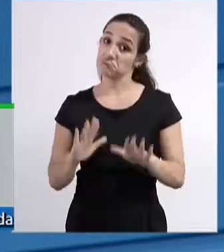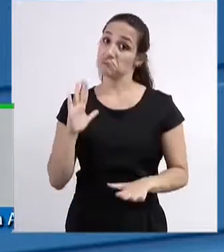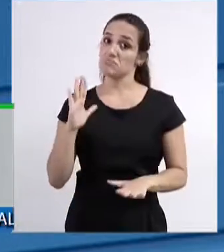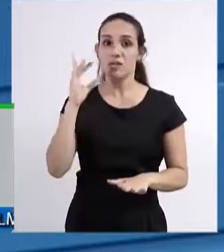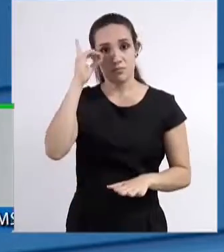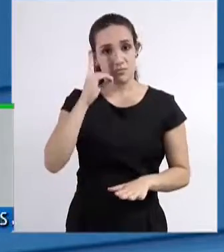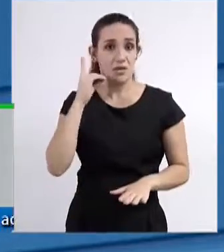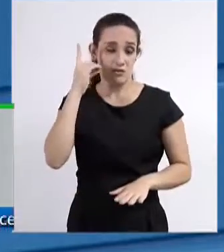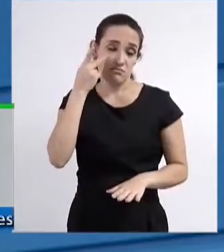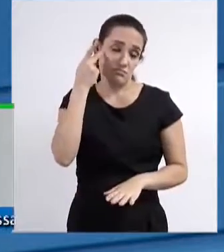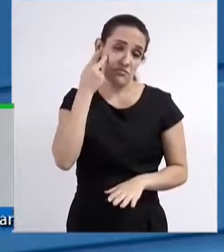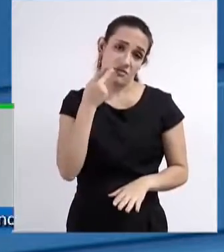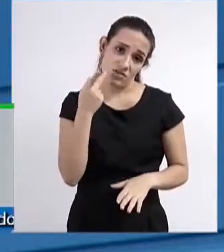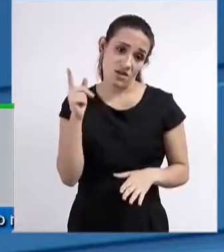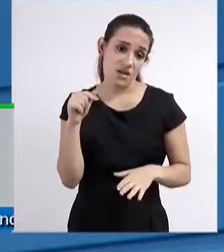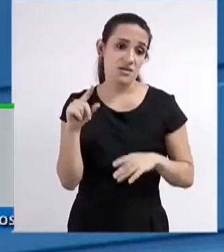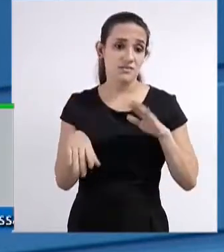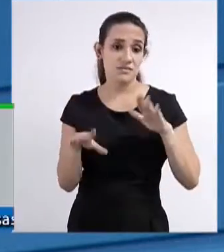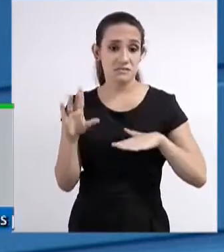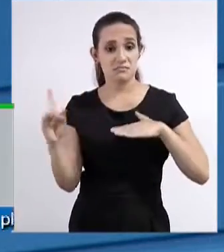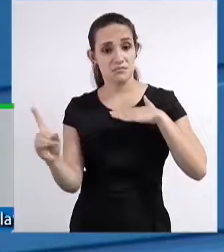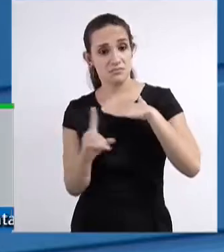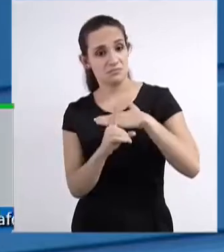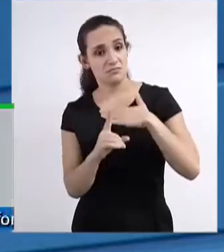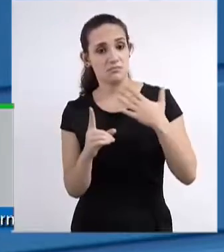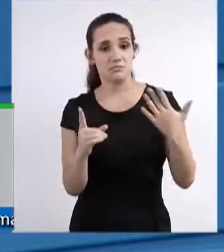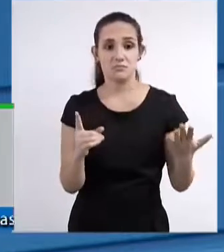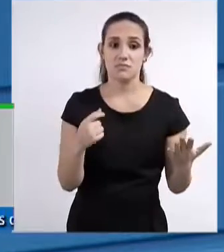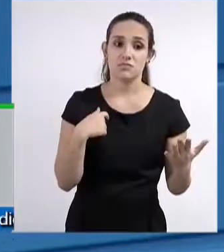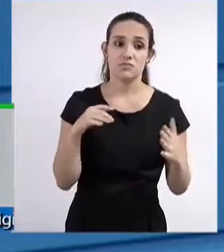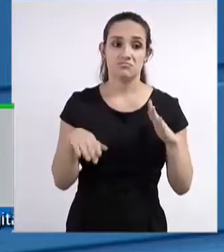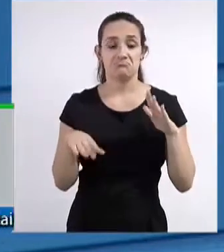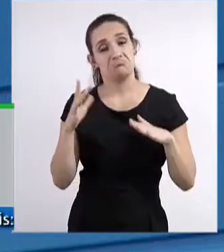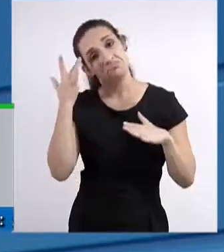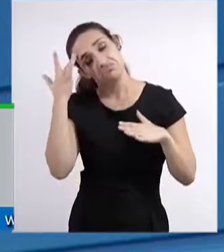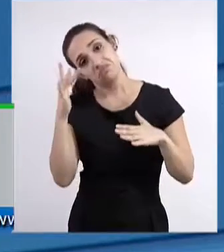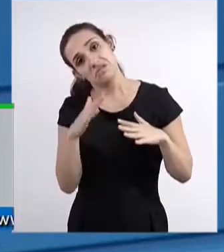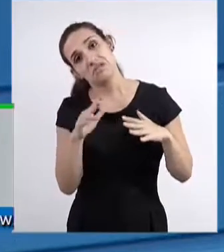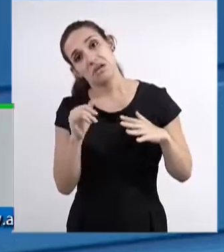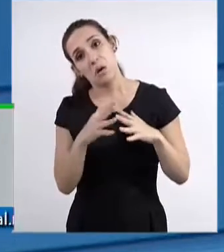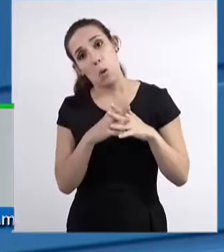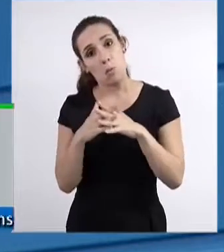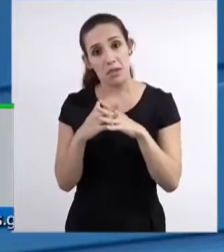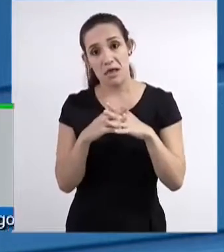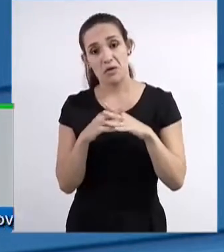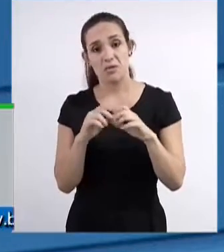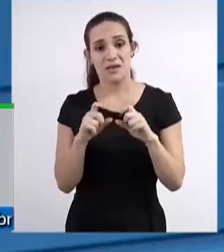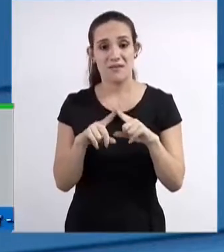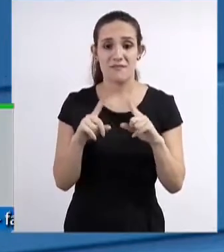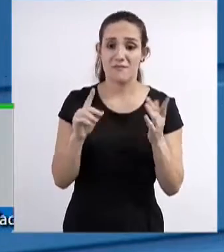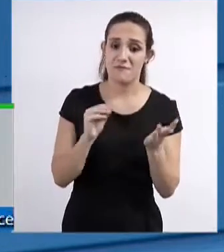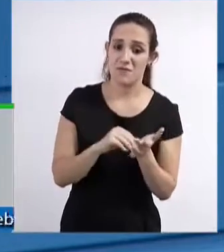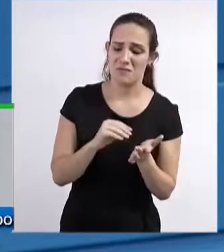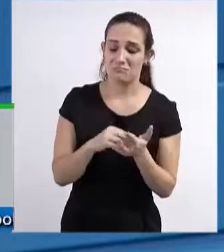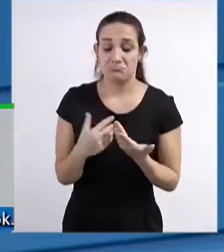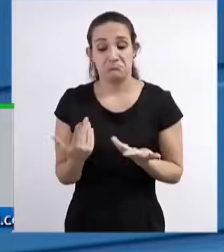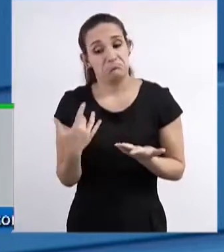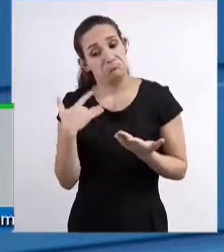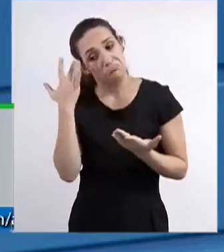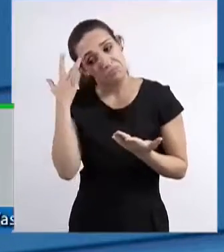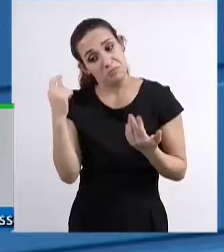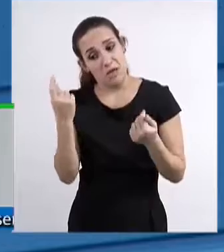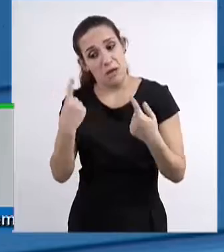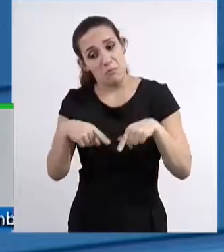sejam os atendimentos feitos em média e alta complexidade que está deixando a desejar, e aí depende realmente